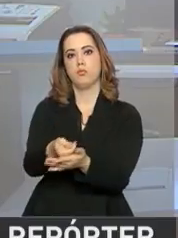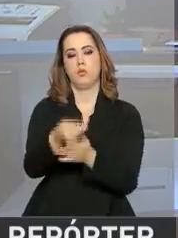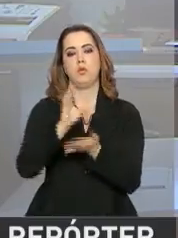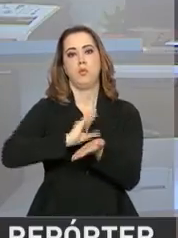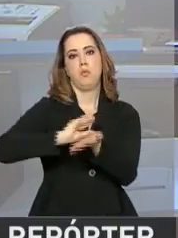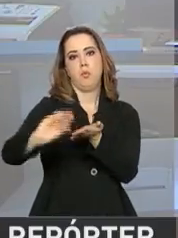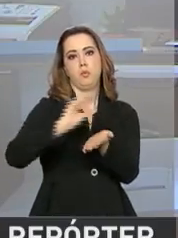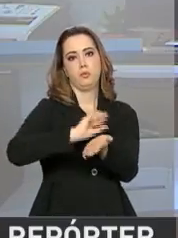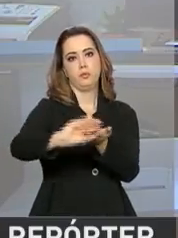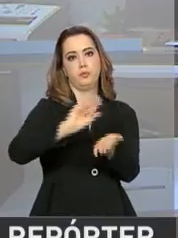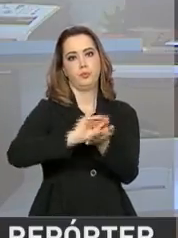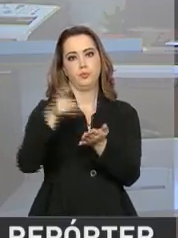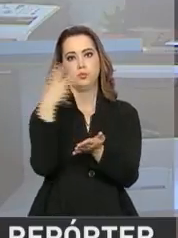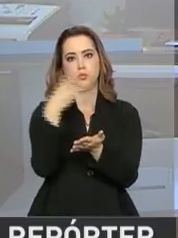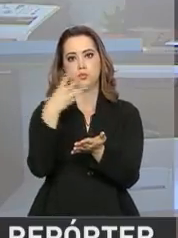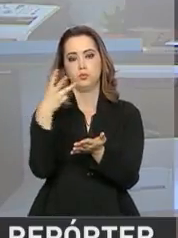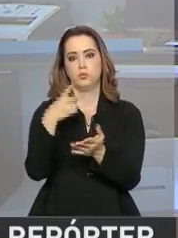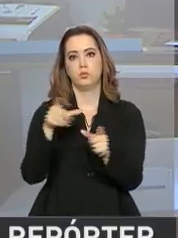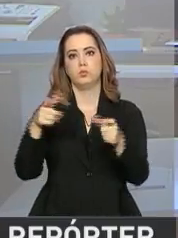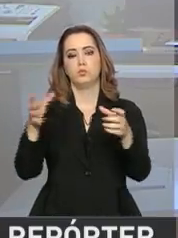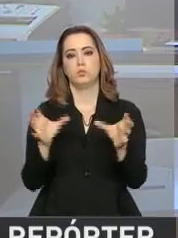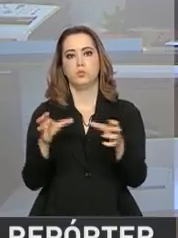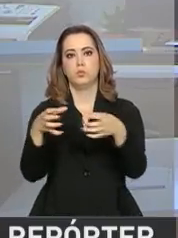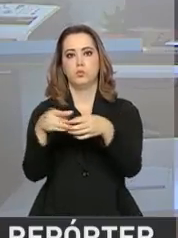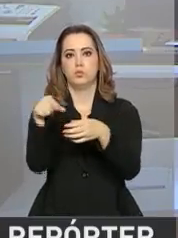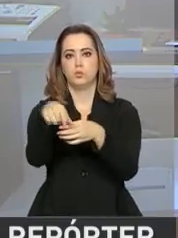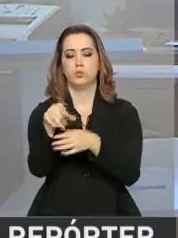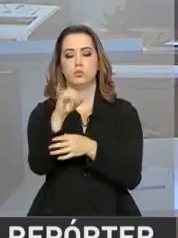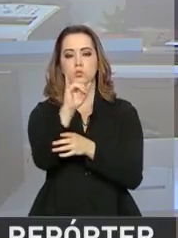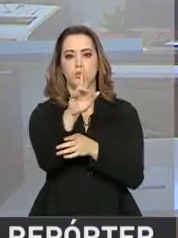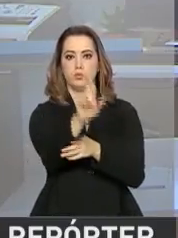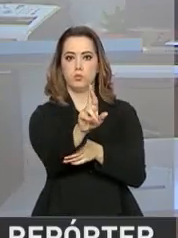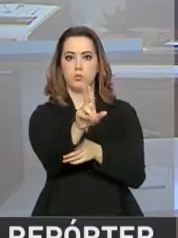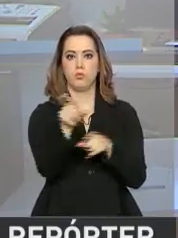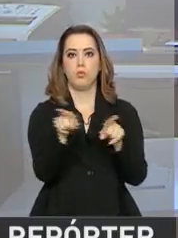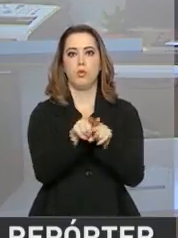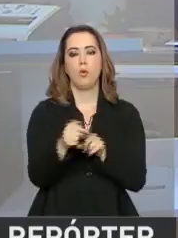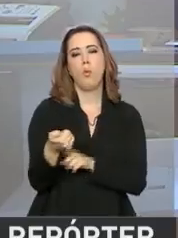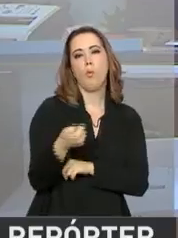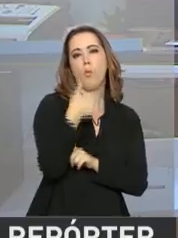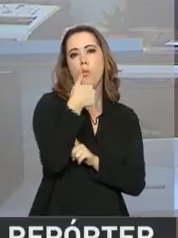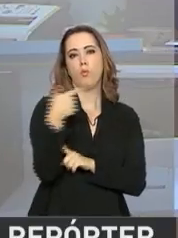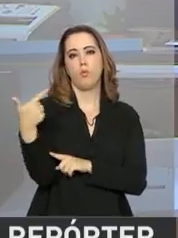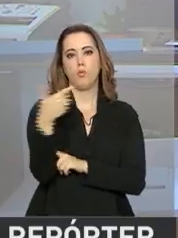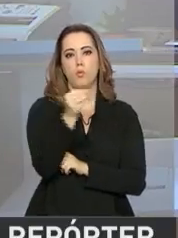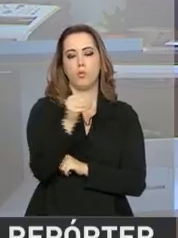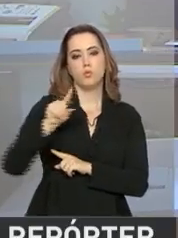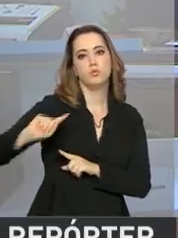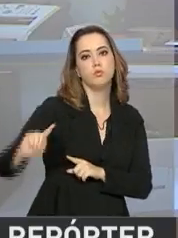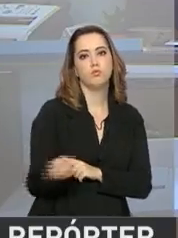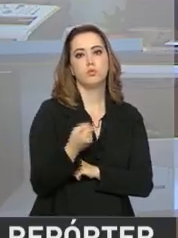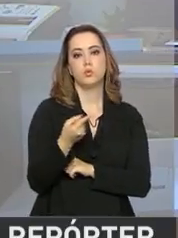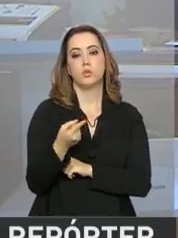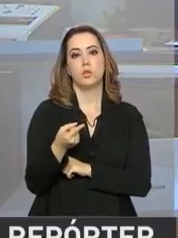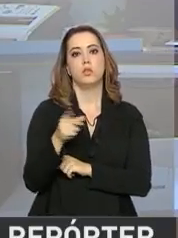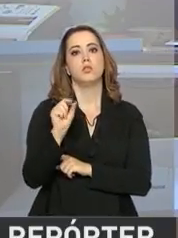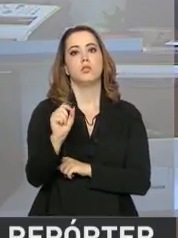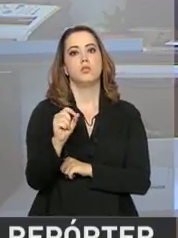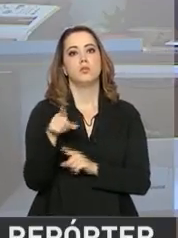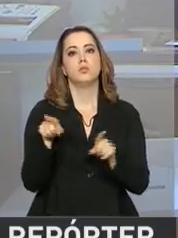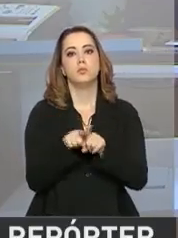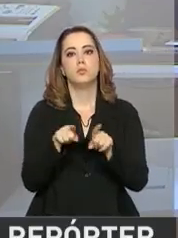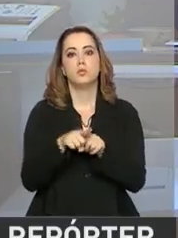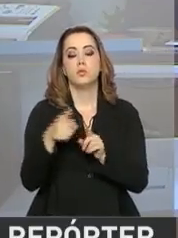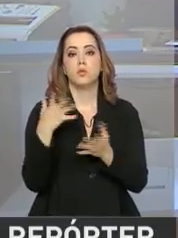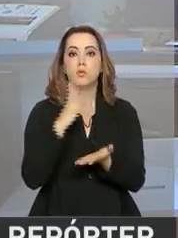renda e também de lotes anteriores de 2008 a 2015 quase 2 milhões de contribuintes vão receber um total de R